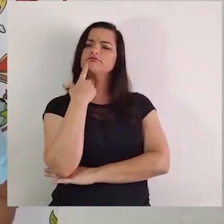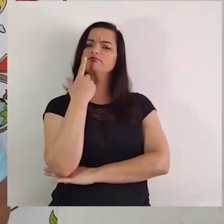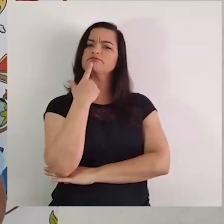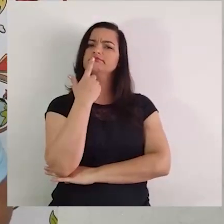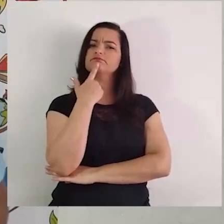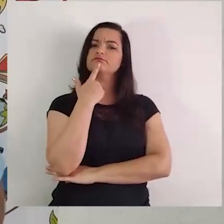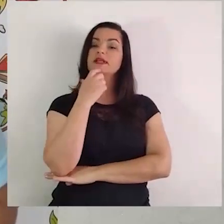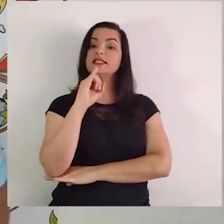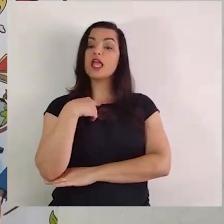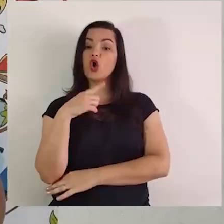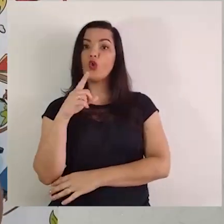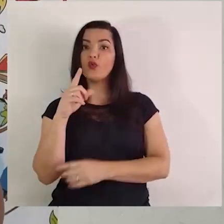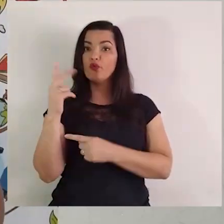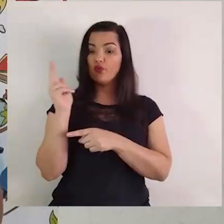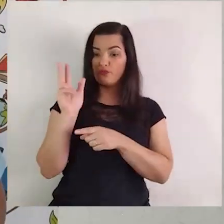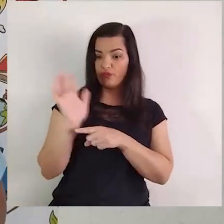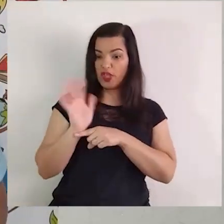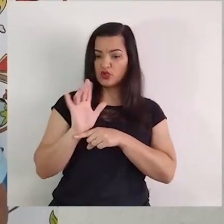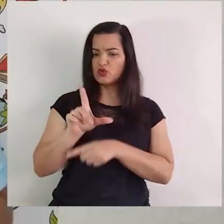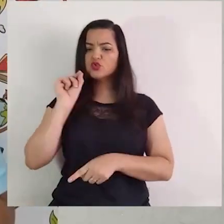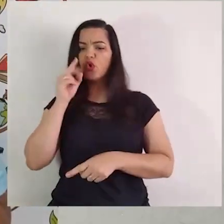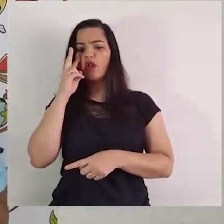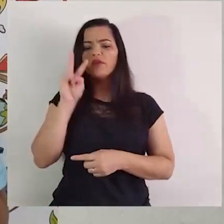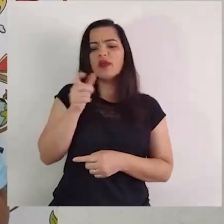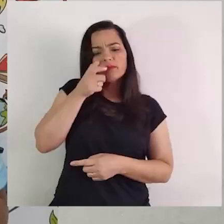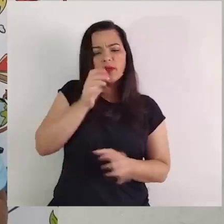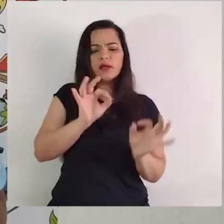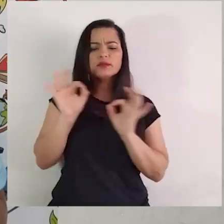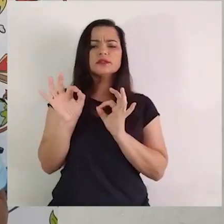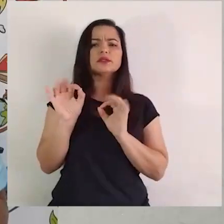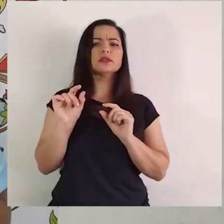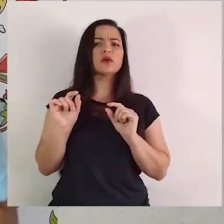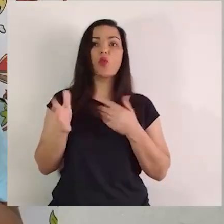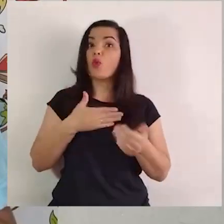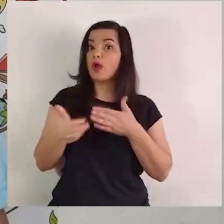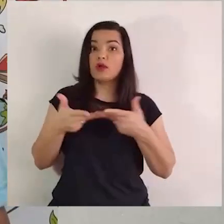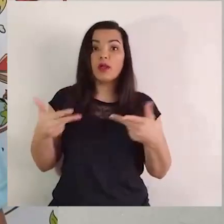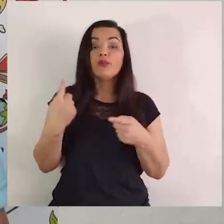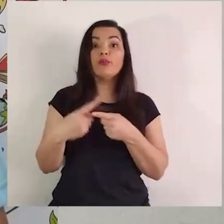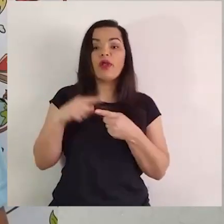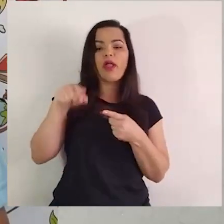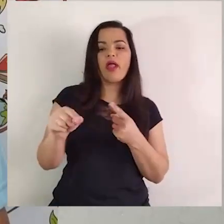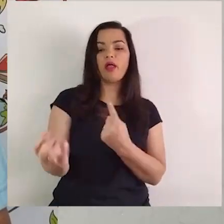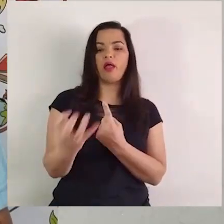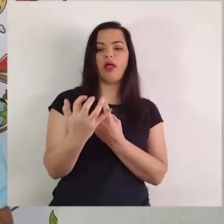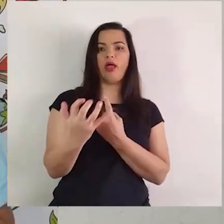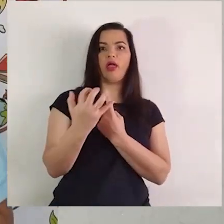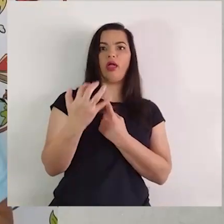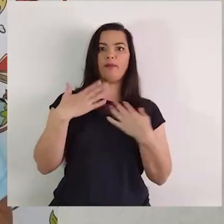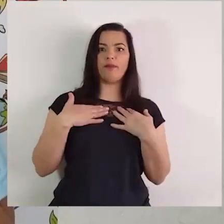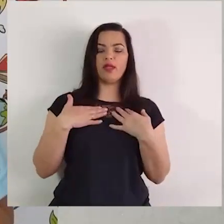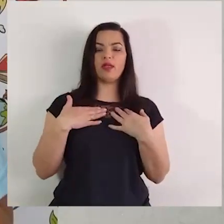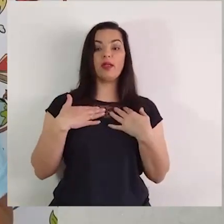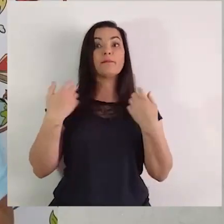nós escolhemos assistir um vídeo, seja ele qual for. Porque essa influência, ela